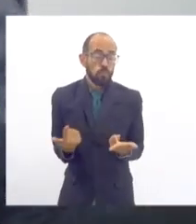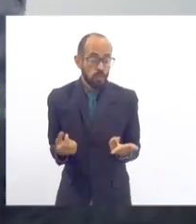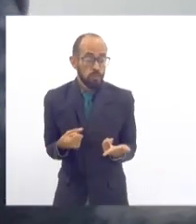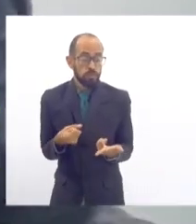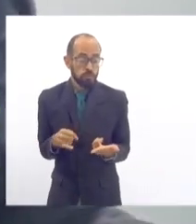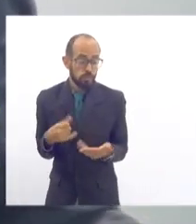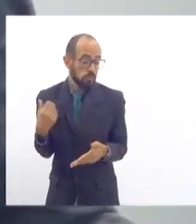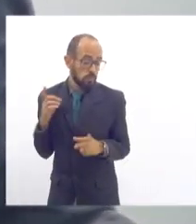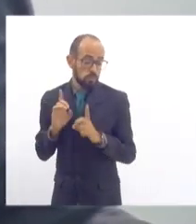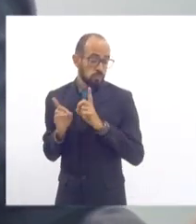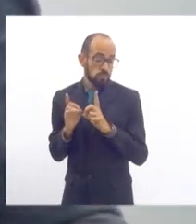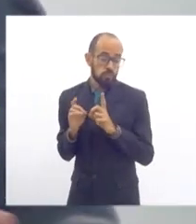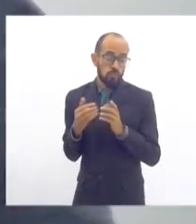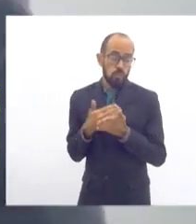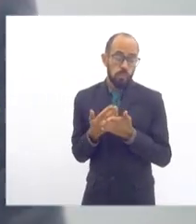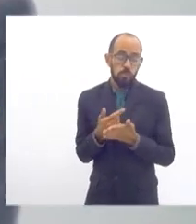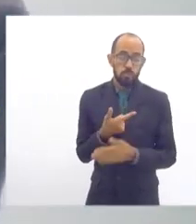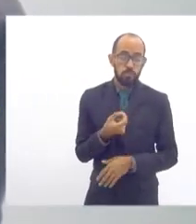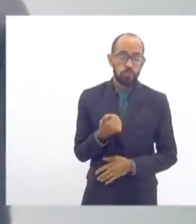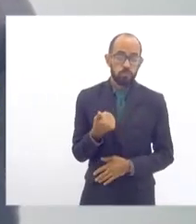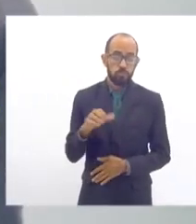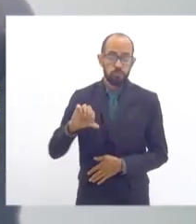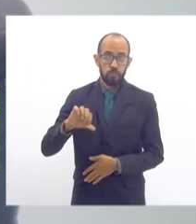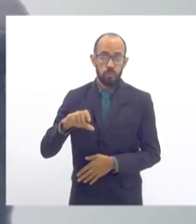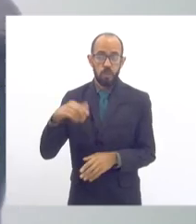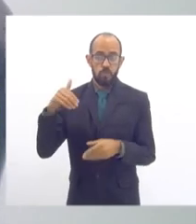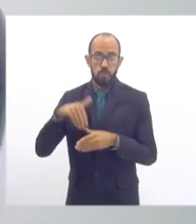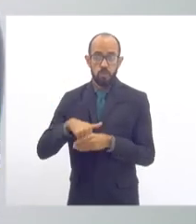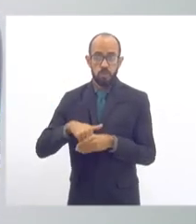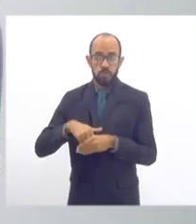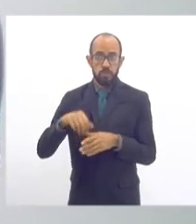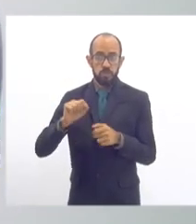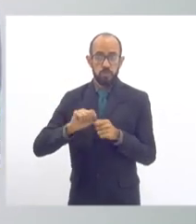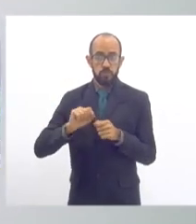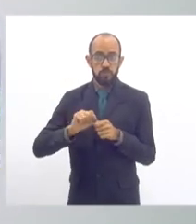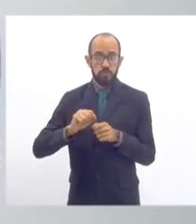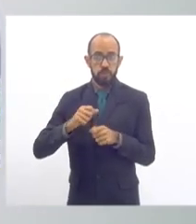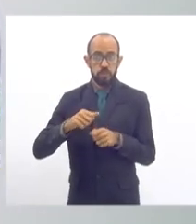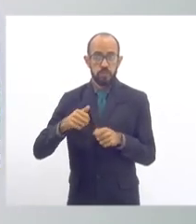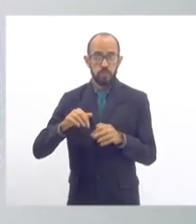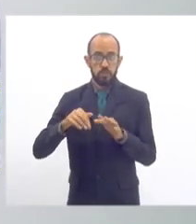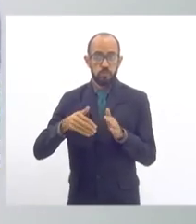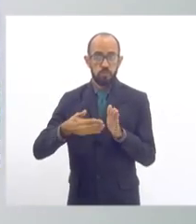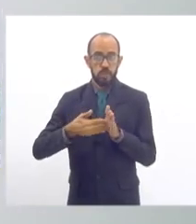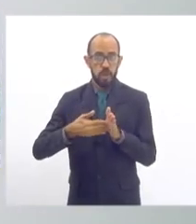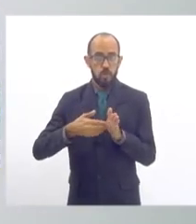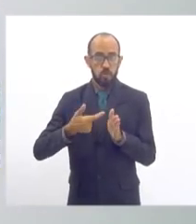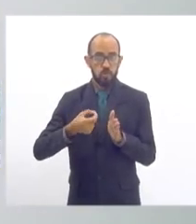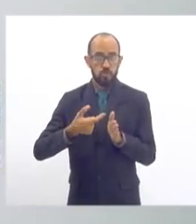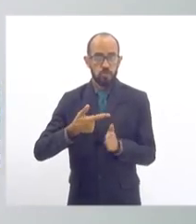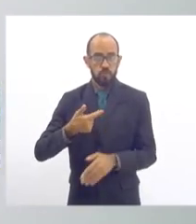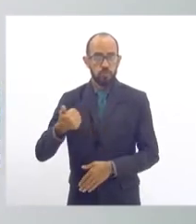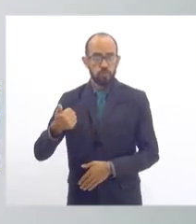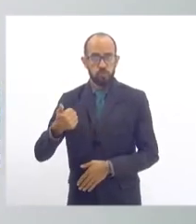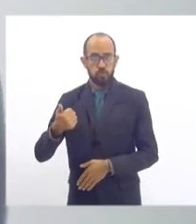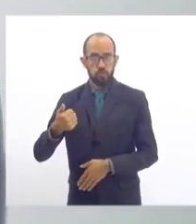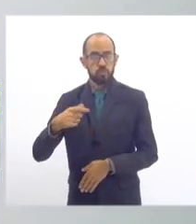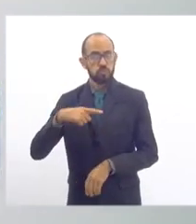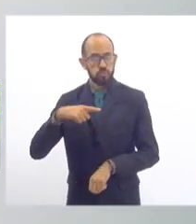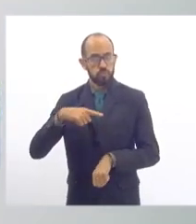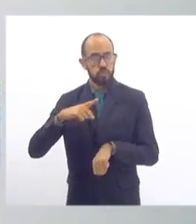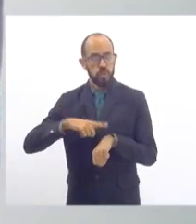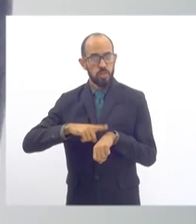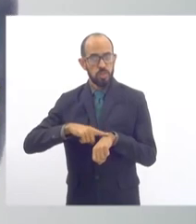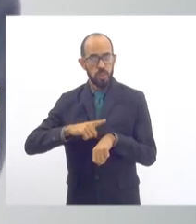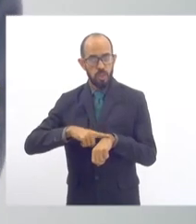desde 2019 e essa votação foi feita no final de 2021, houve tempo para que isso fosse